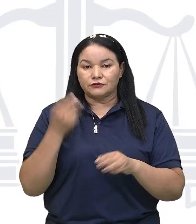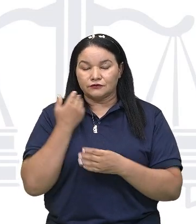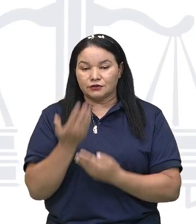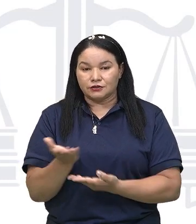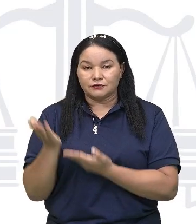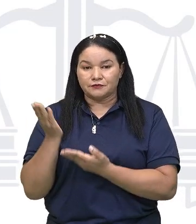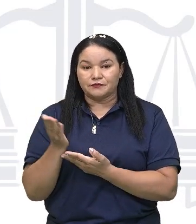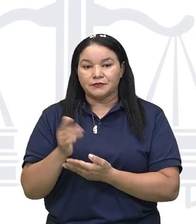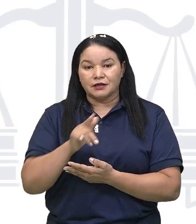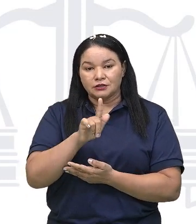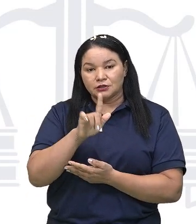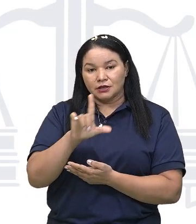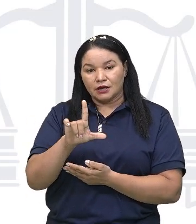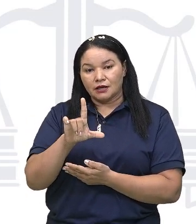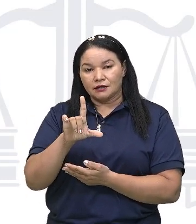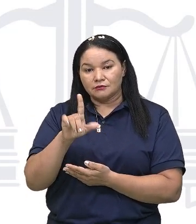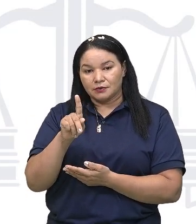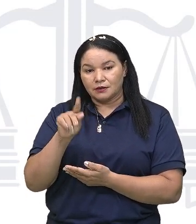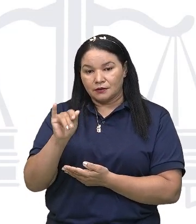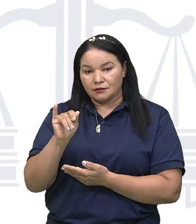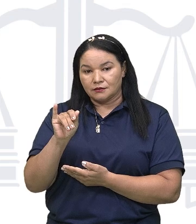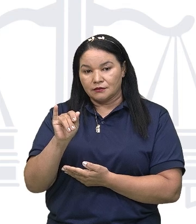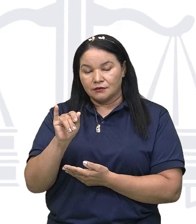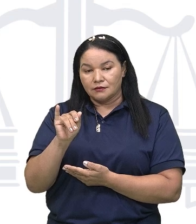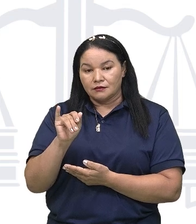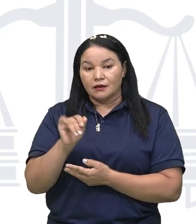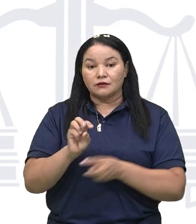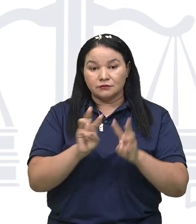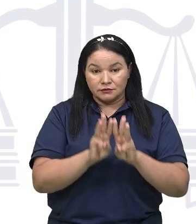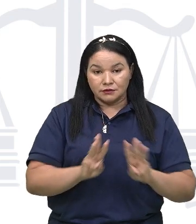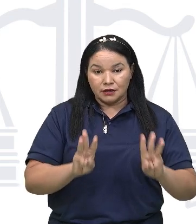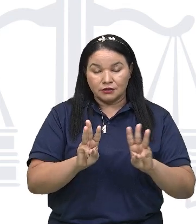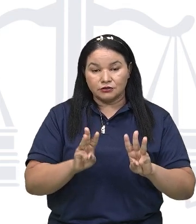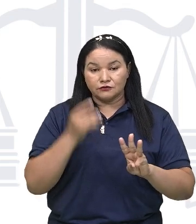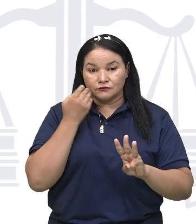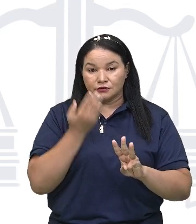o GLPI, esse é o site deles, tá bom? É